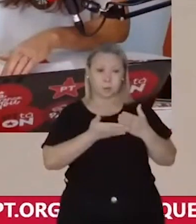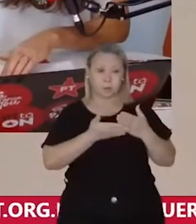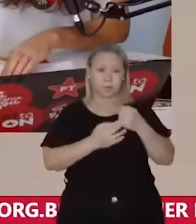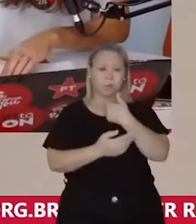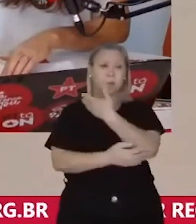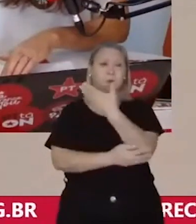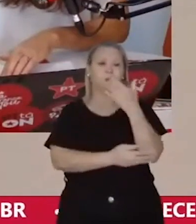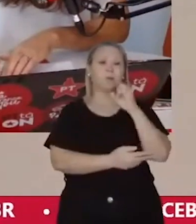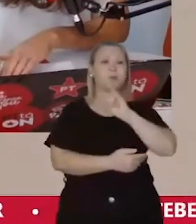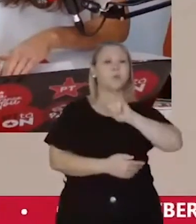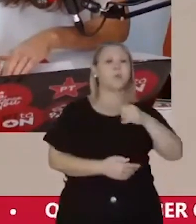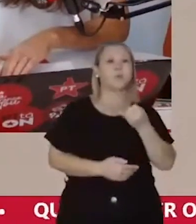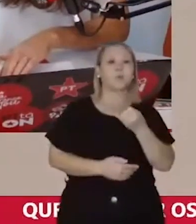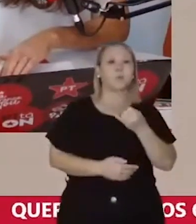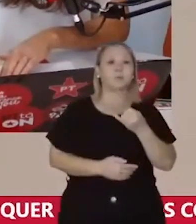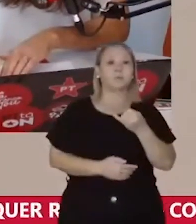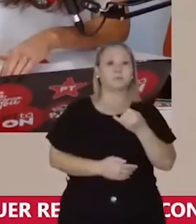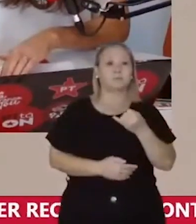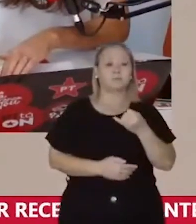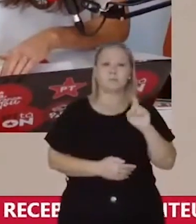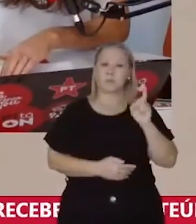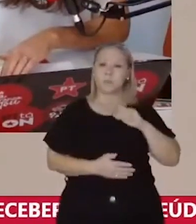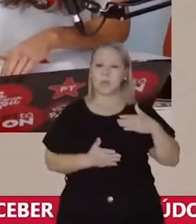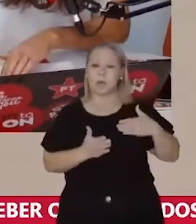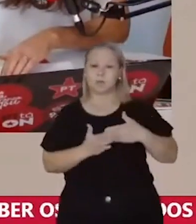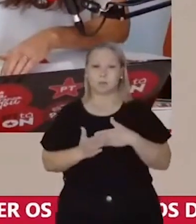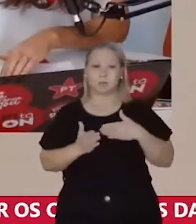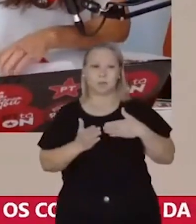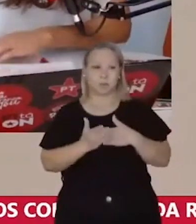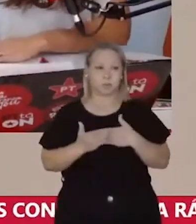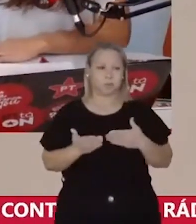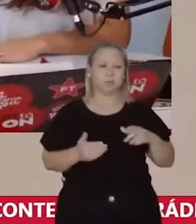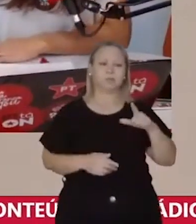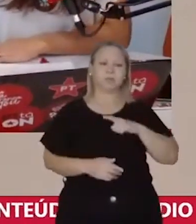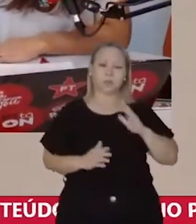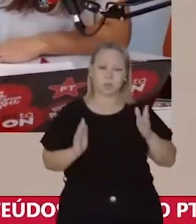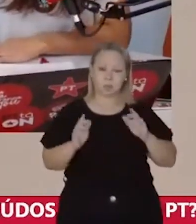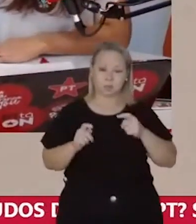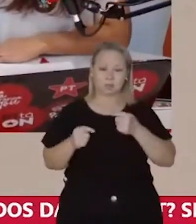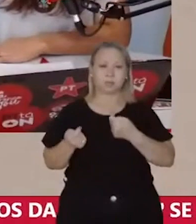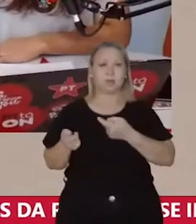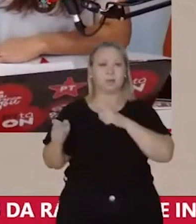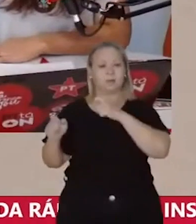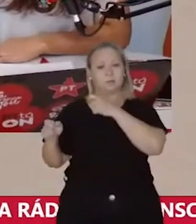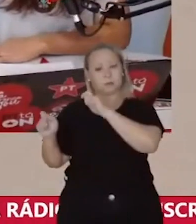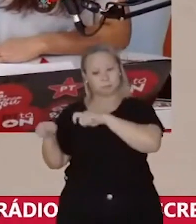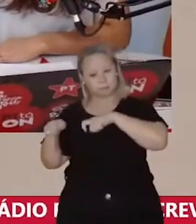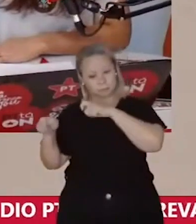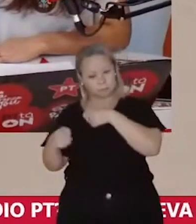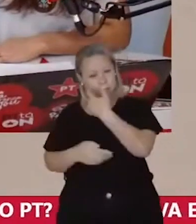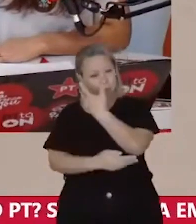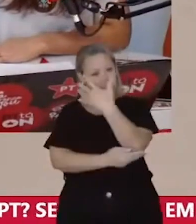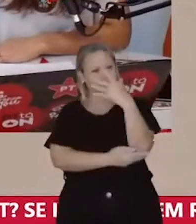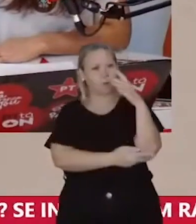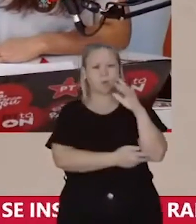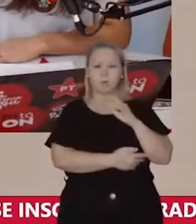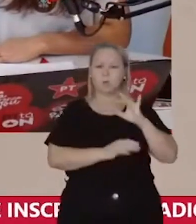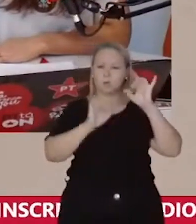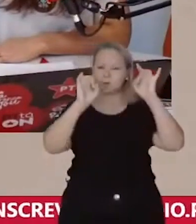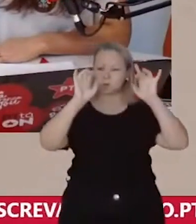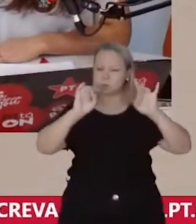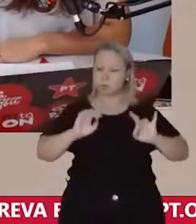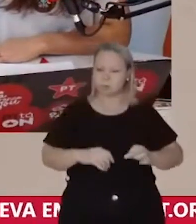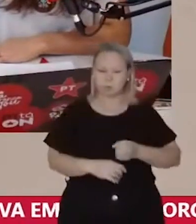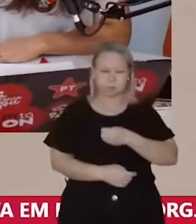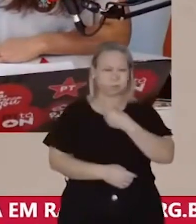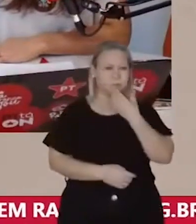é uma oportunidade, não é um obstáculo. Nós já temos hoje como ter agroecologia, como ter agroflorestas extremamente produtivas,